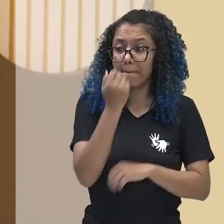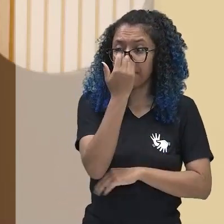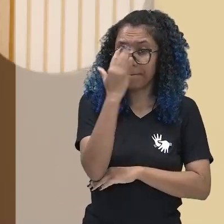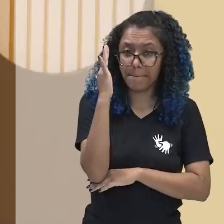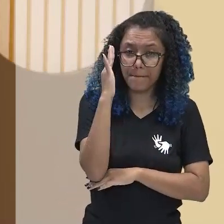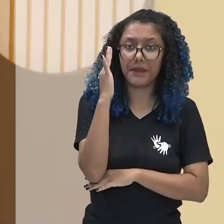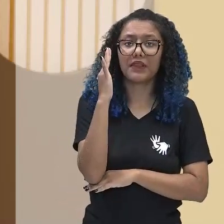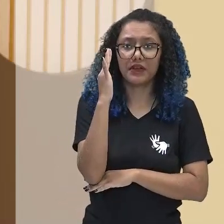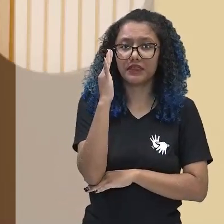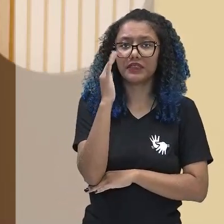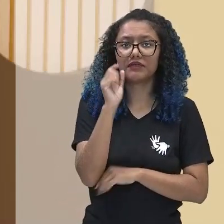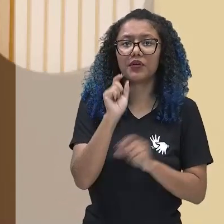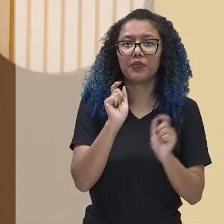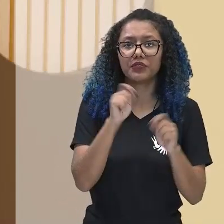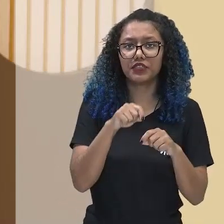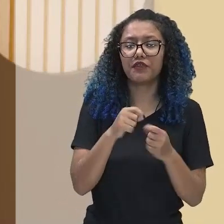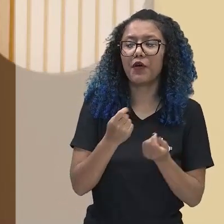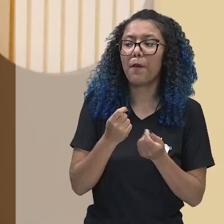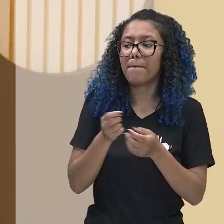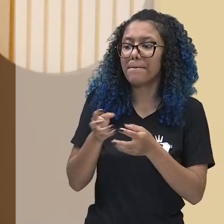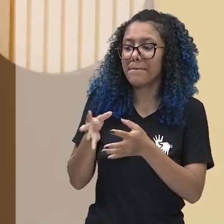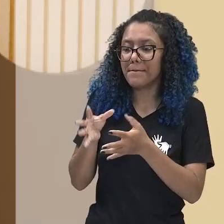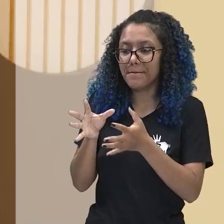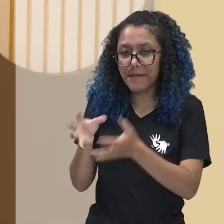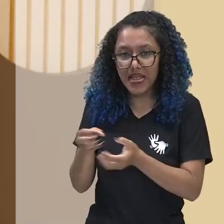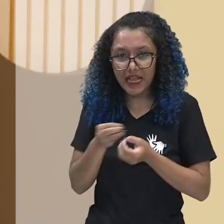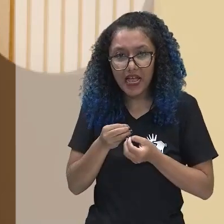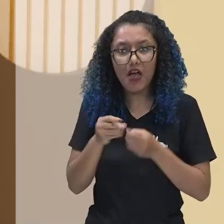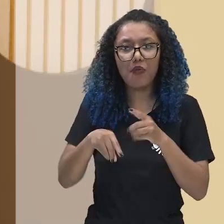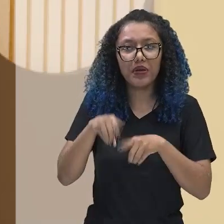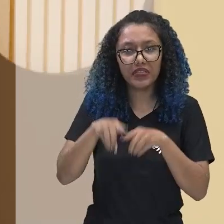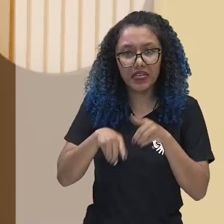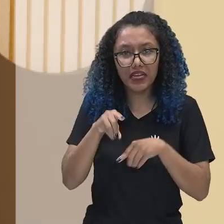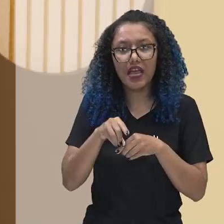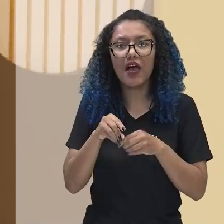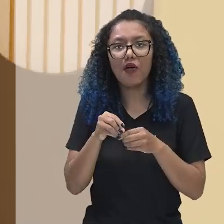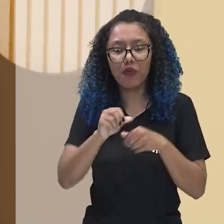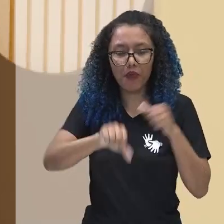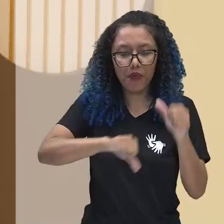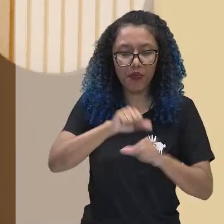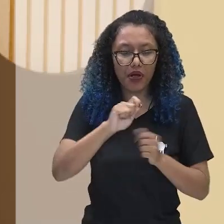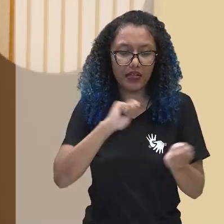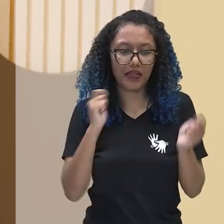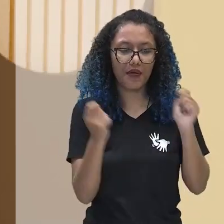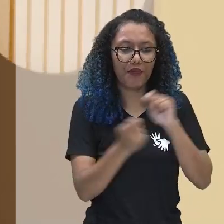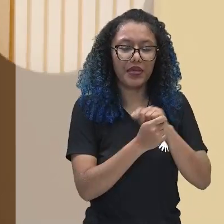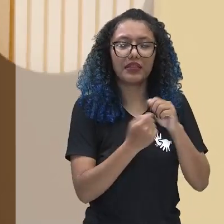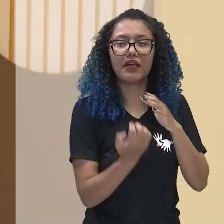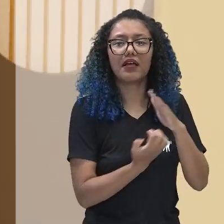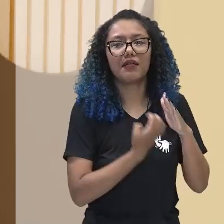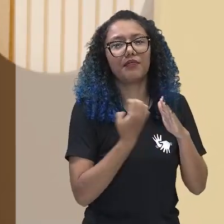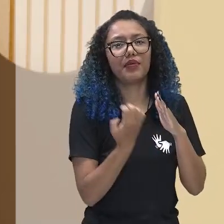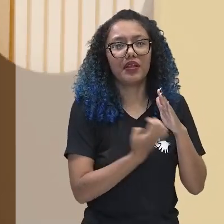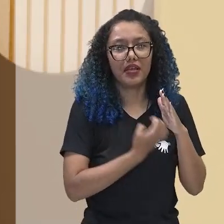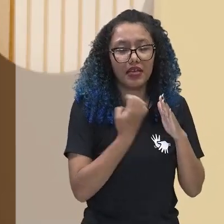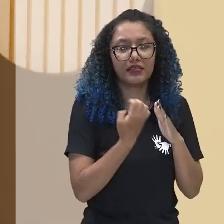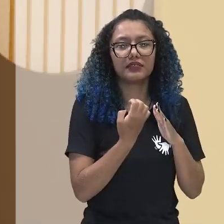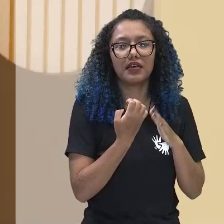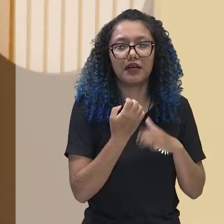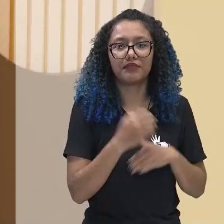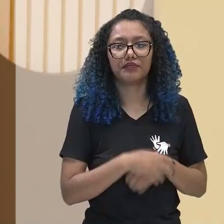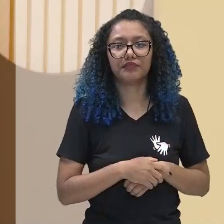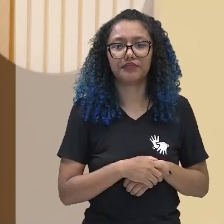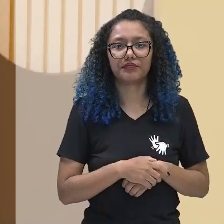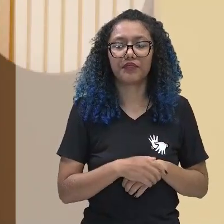a natureza te dando o material do teu negócio, tu transformando algo que de repente,